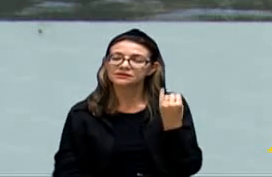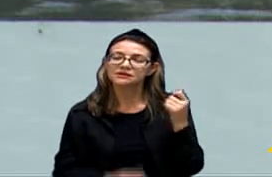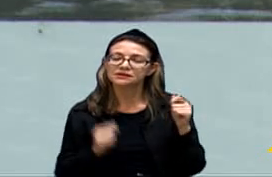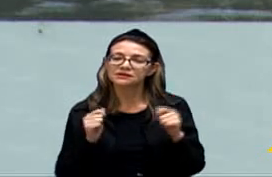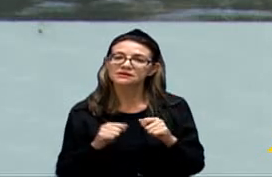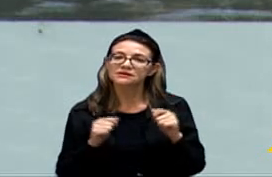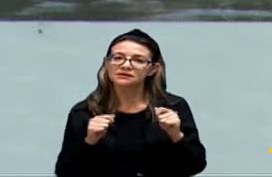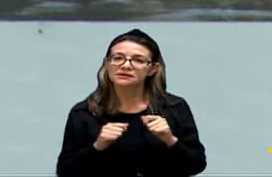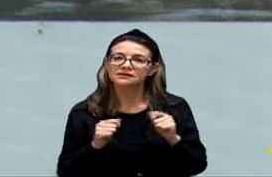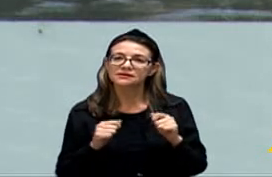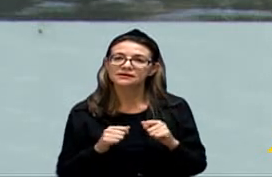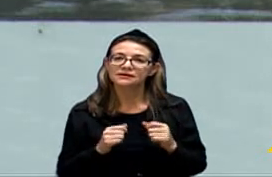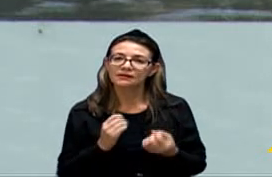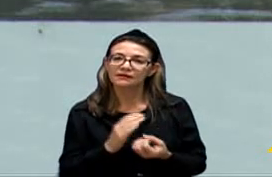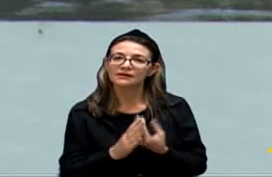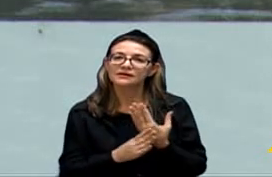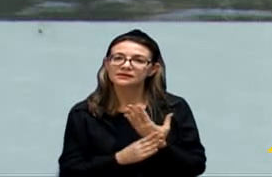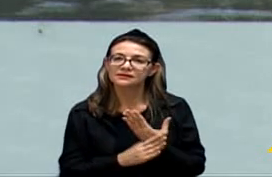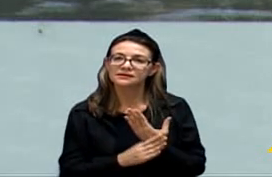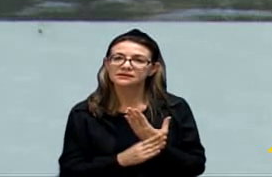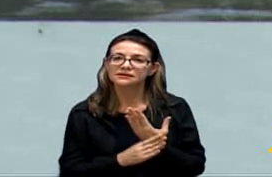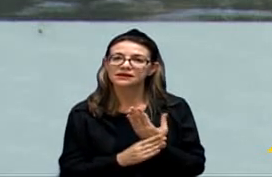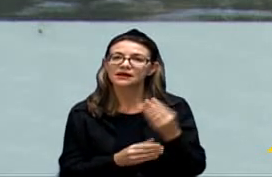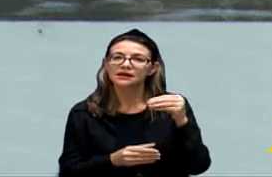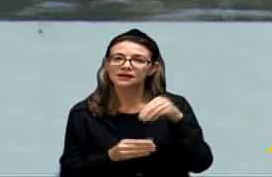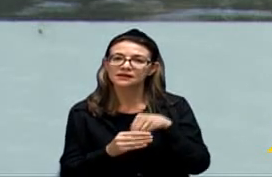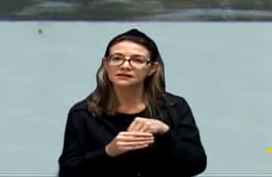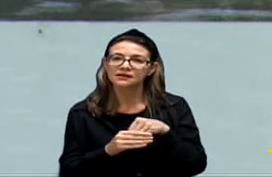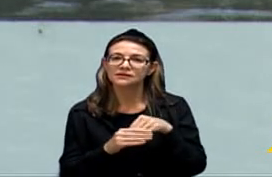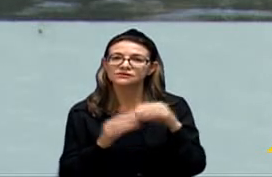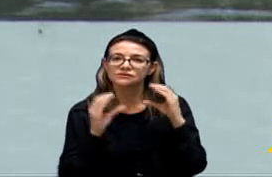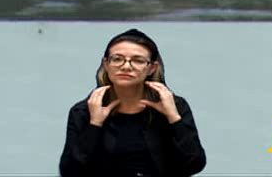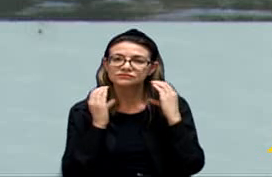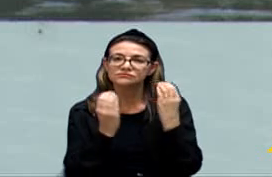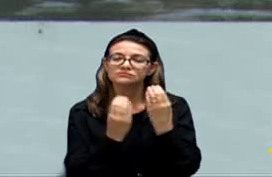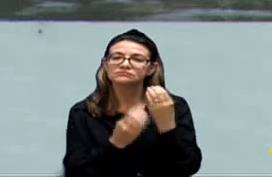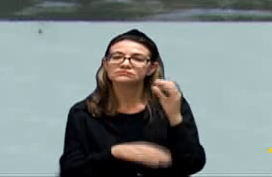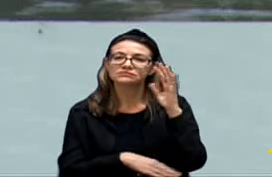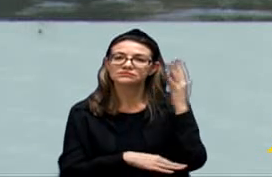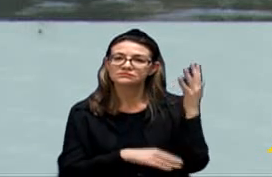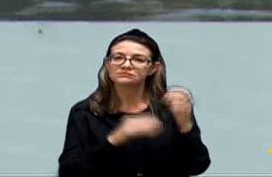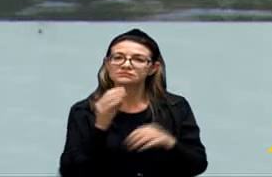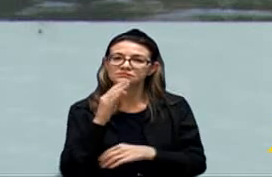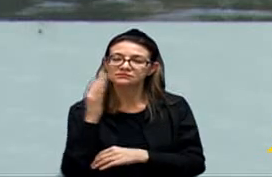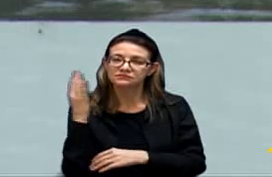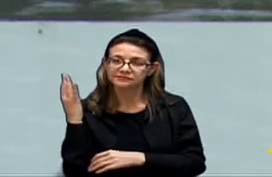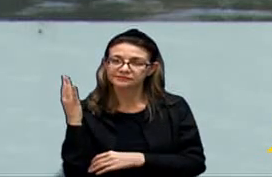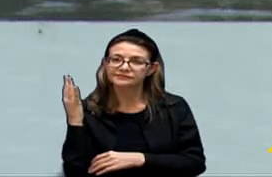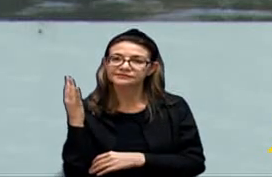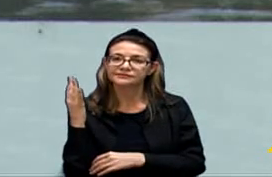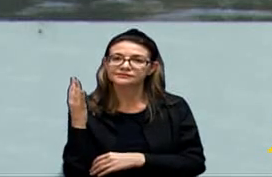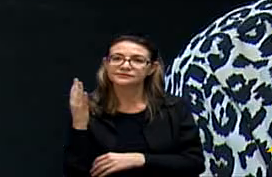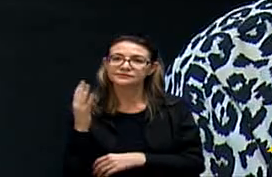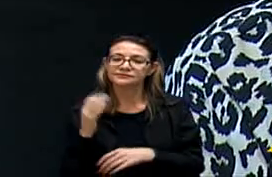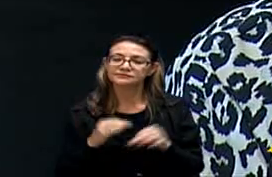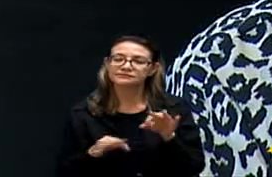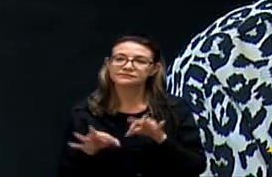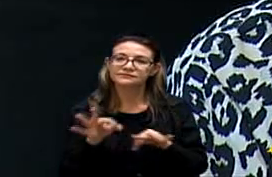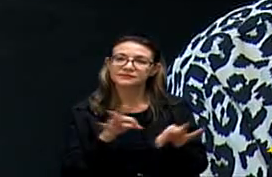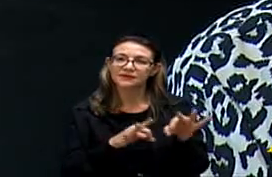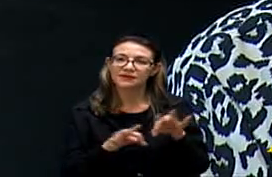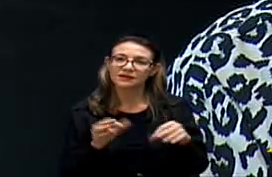da do da comissão de Meio Ambiente eu achei a ideia ótima e nós elaboramos juntamente esse